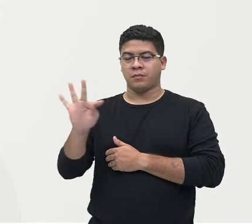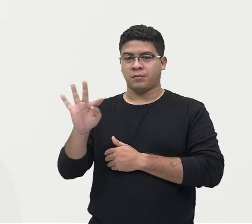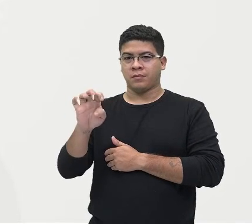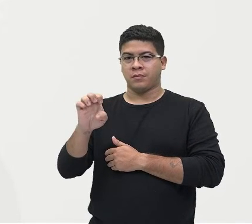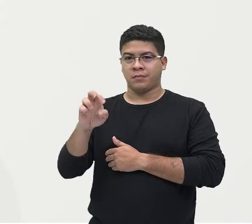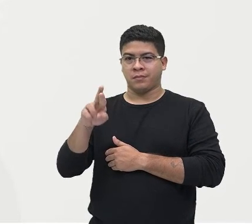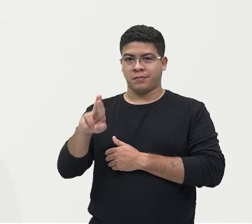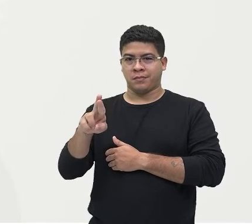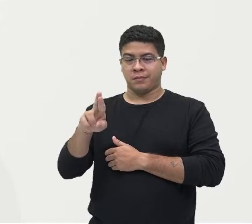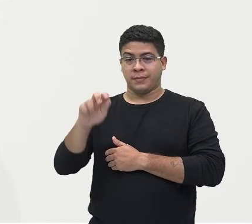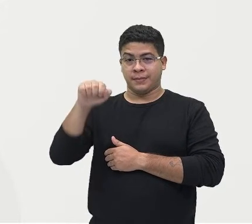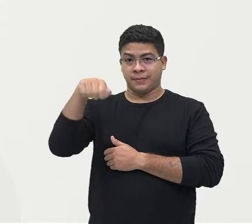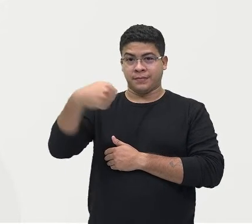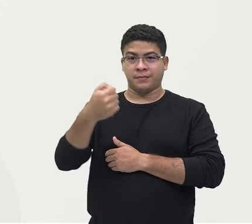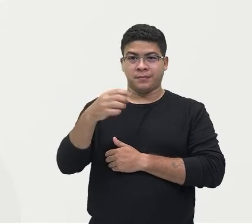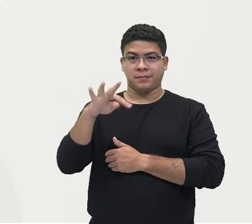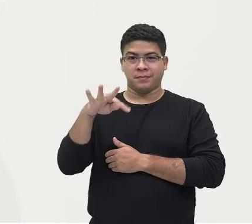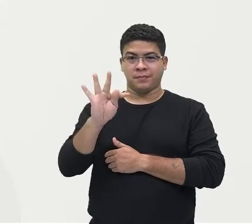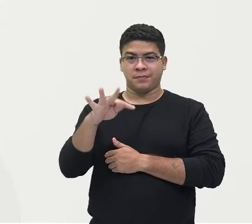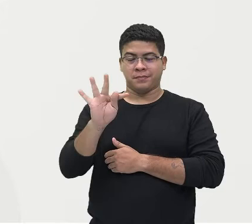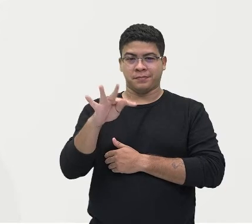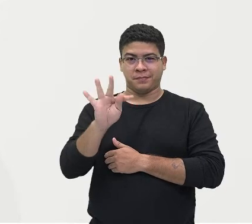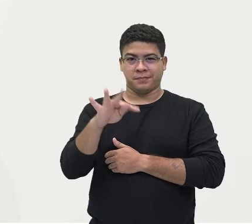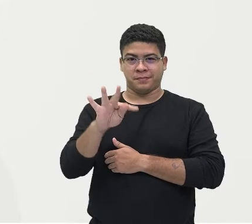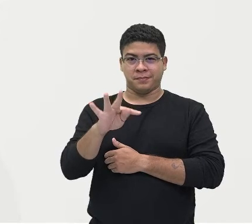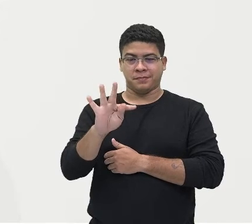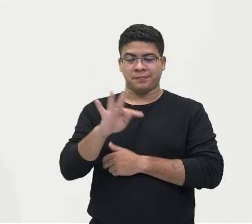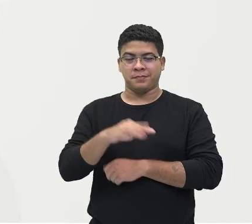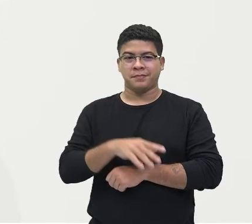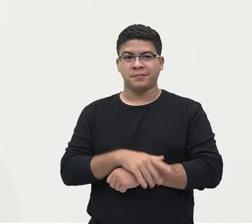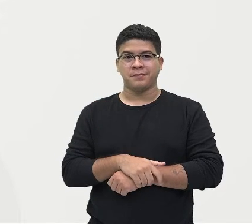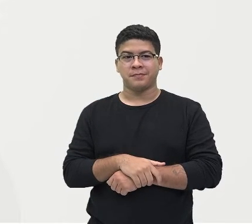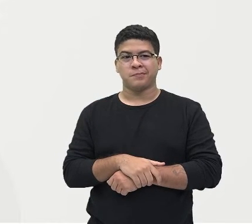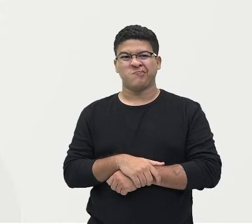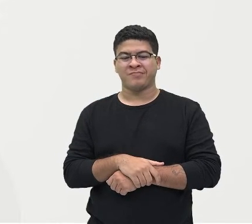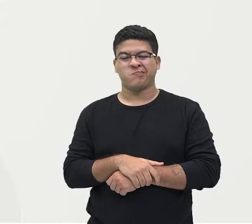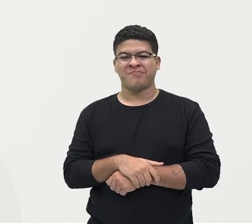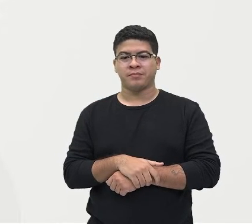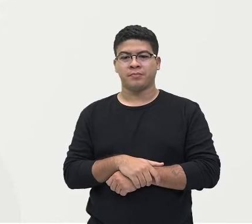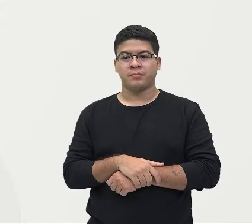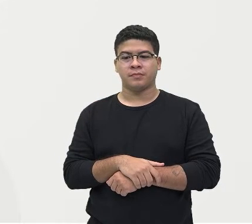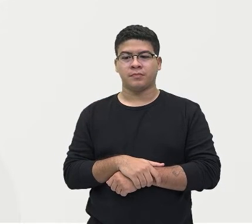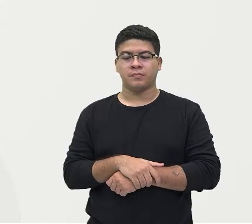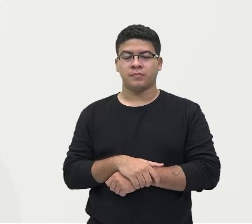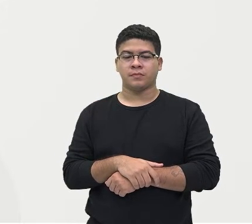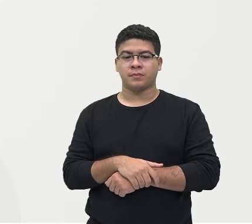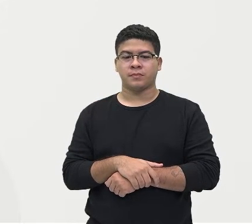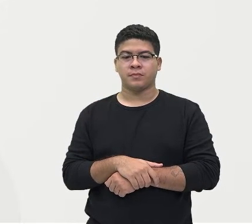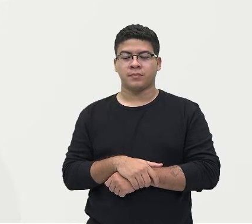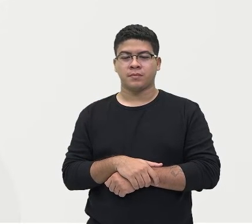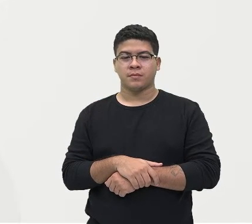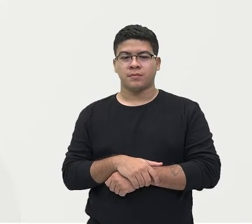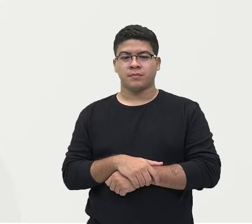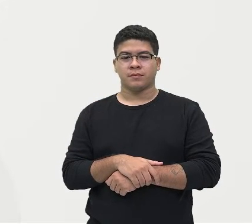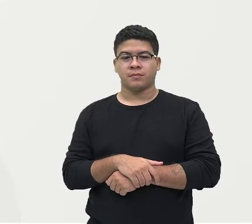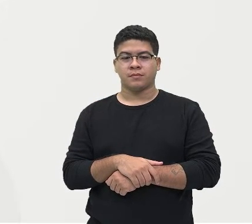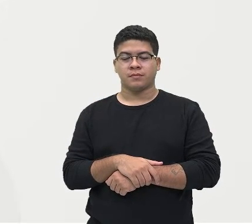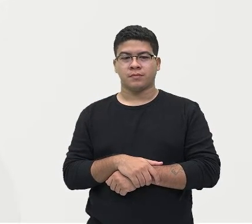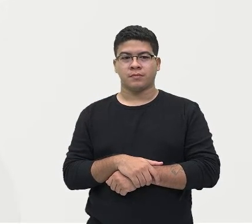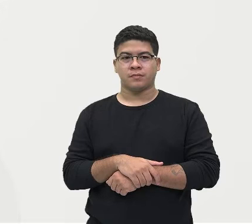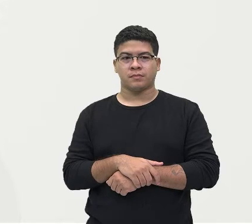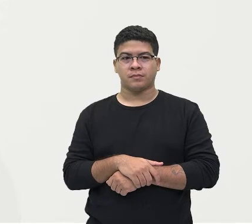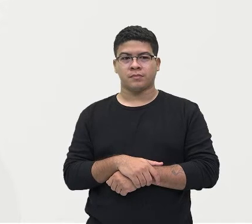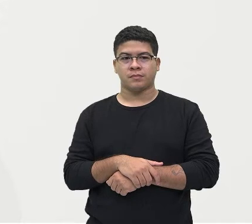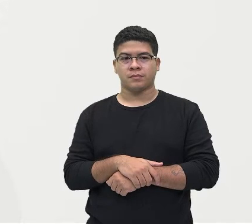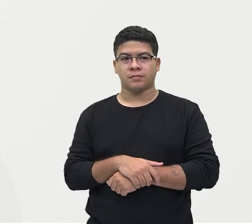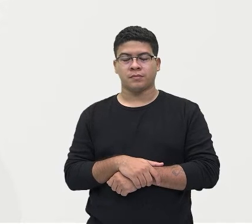né? Twitter ou Twitter. Então, esse é um dos últimos parágrafos que nós temos. E